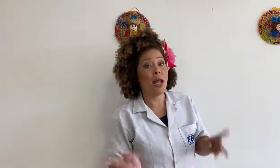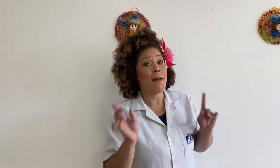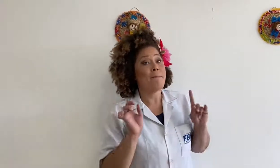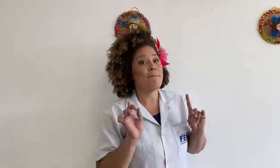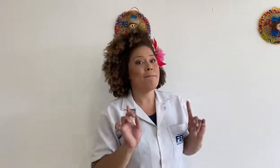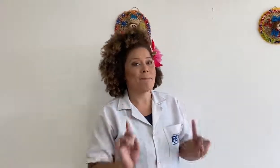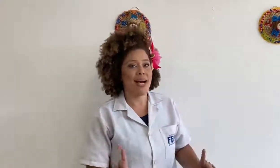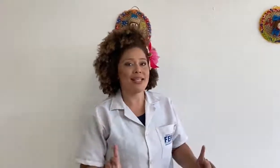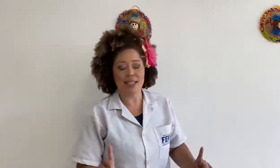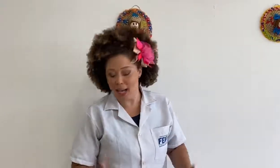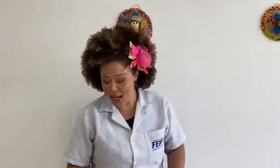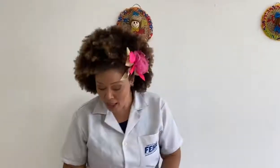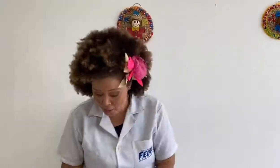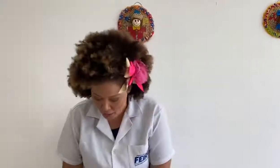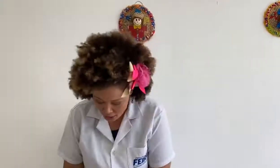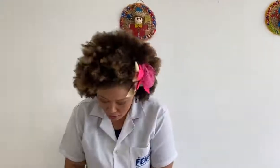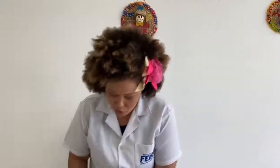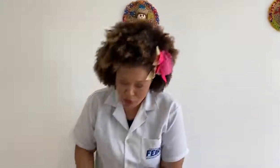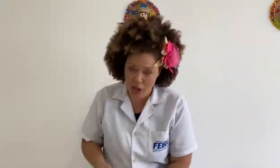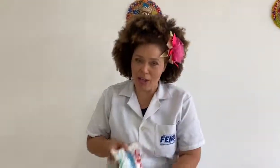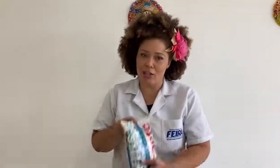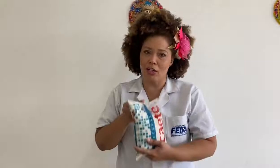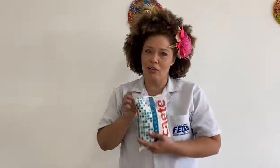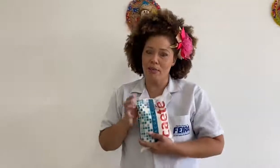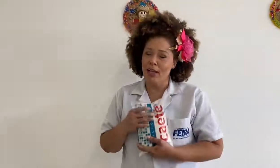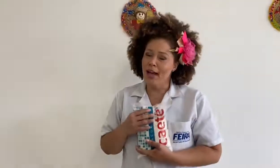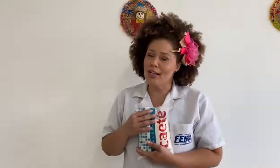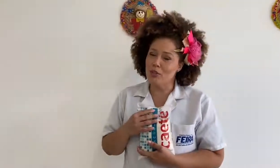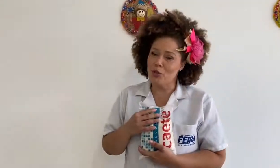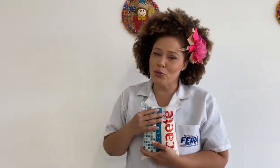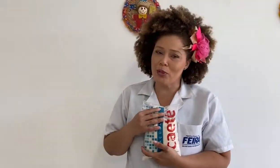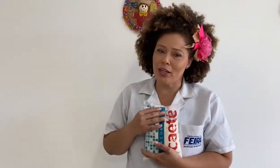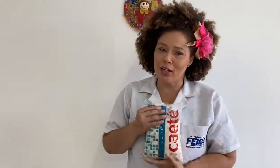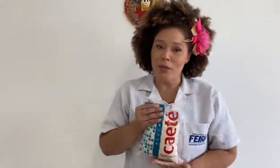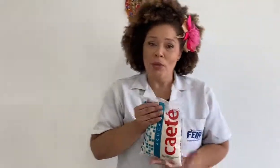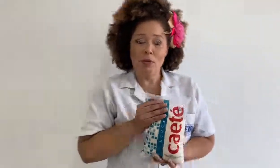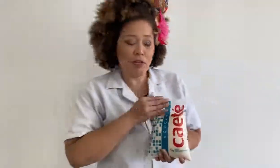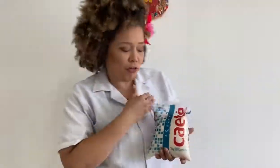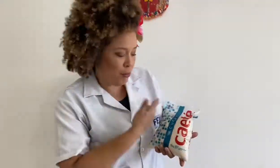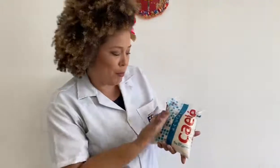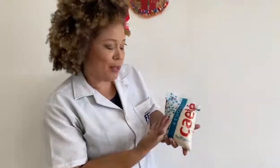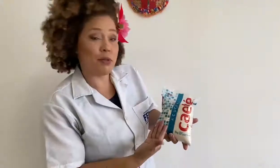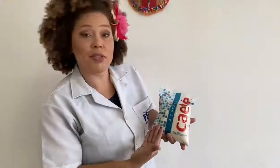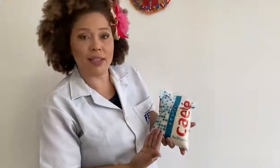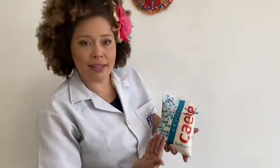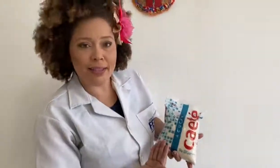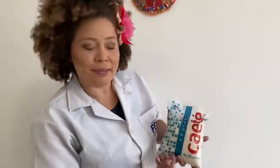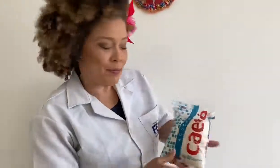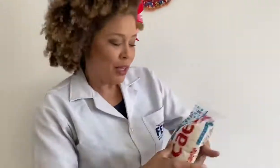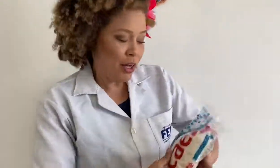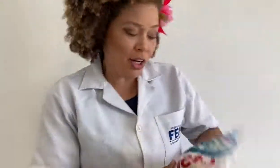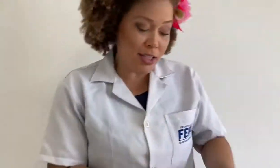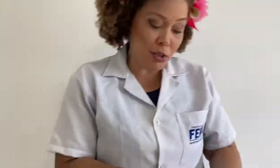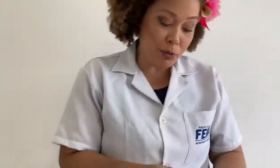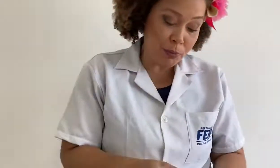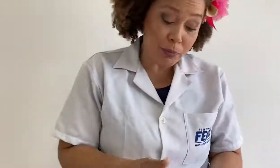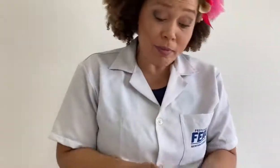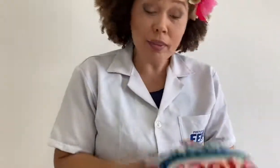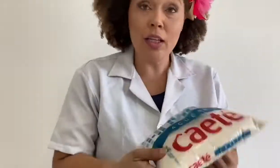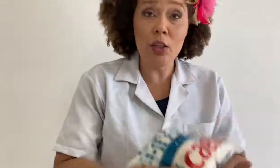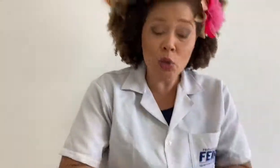de massa. E para medir, olha só, açúcar. Por favor, me patrocina. Olha